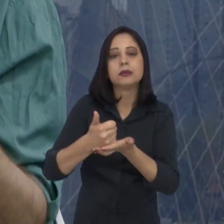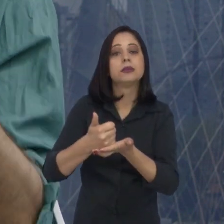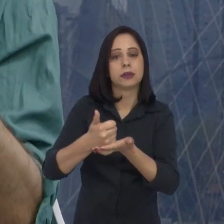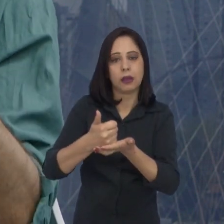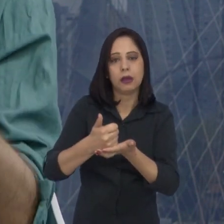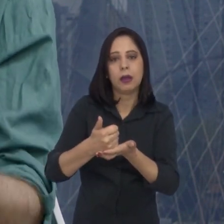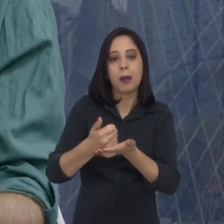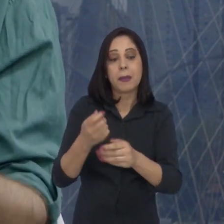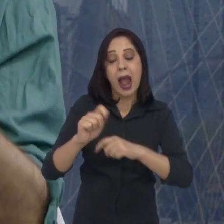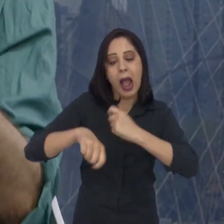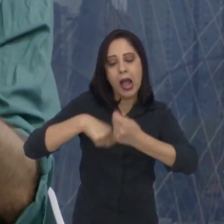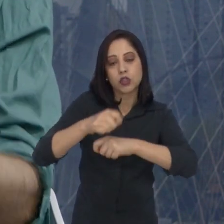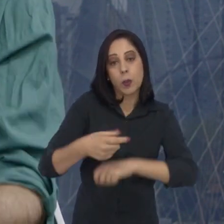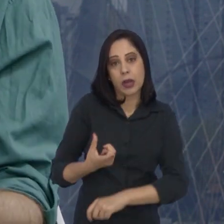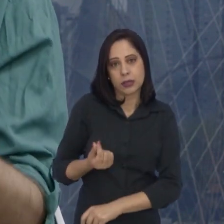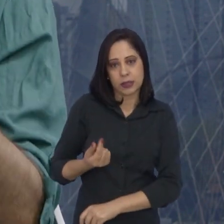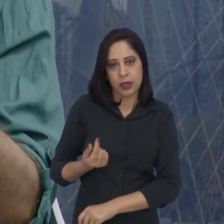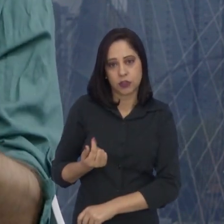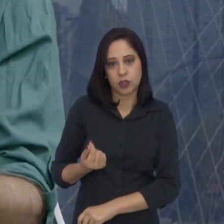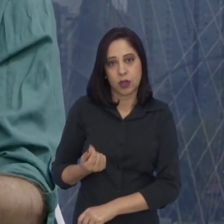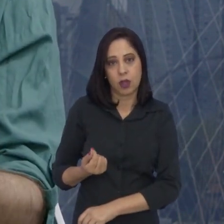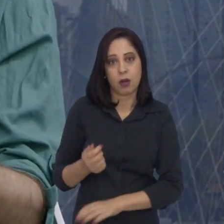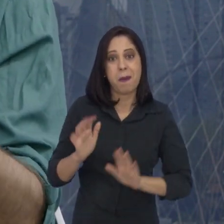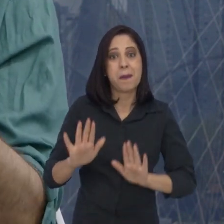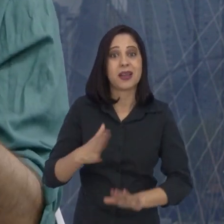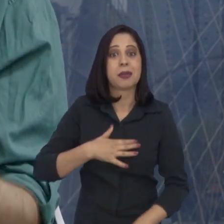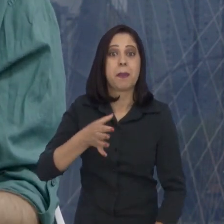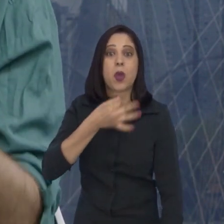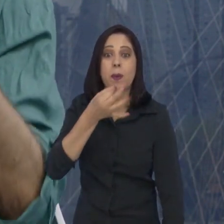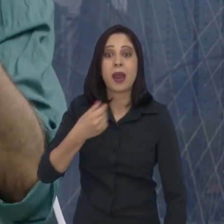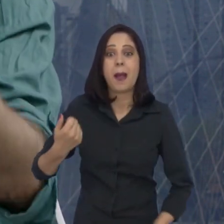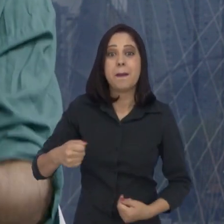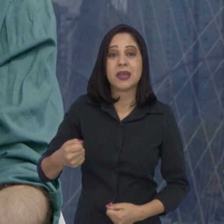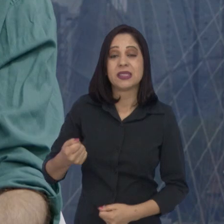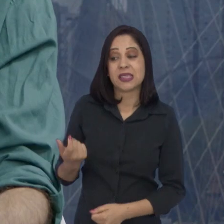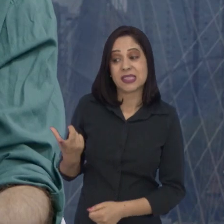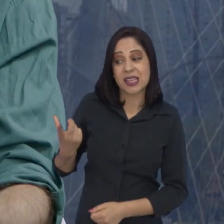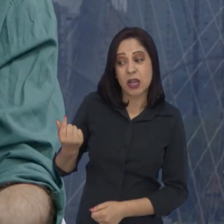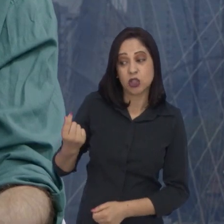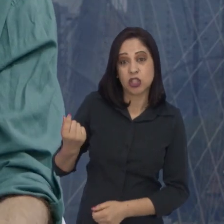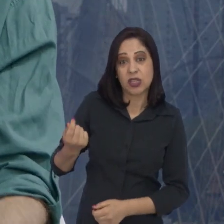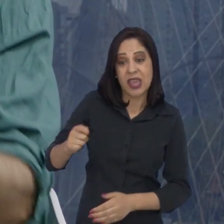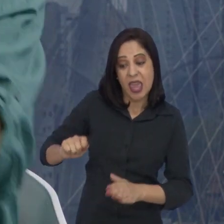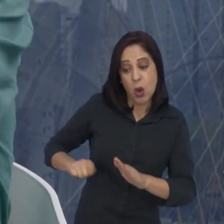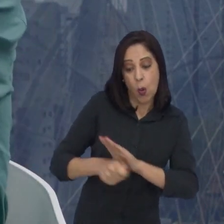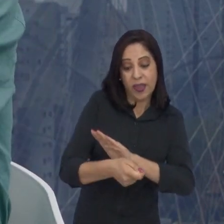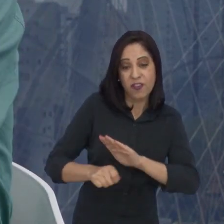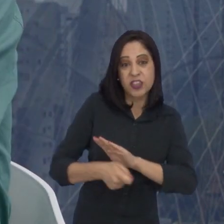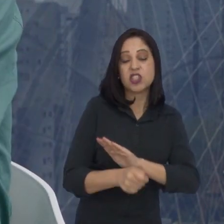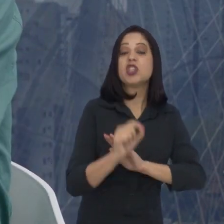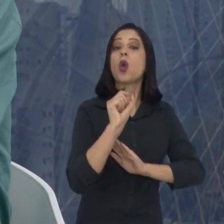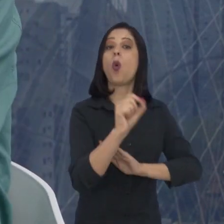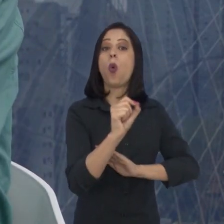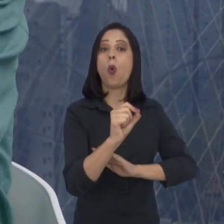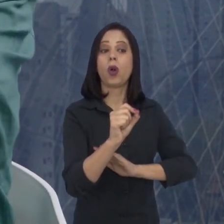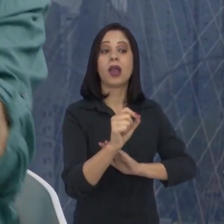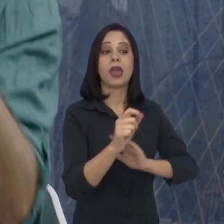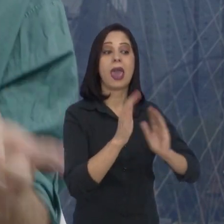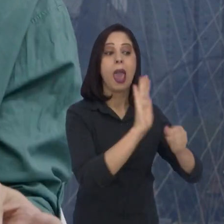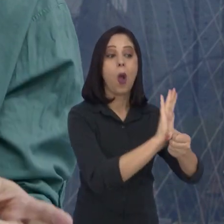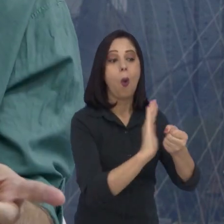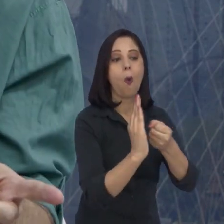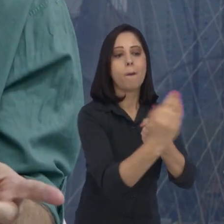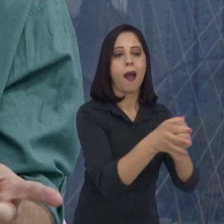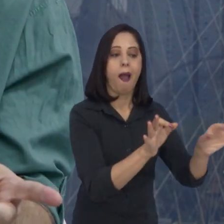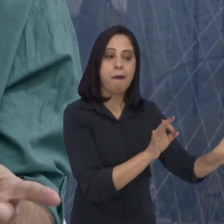mas deveria haver mais investimentos em regularização fundiária e urbanismo com assessoria técnica